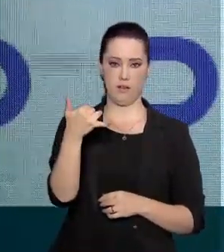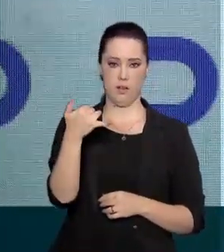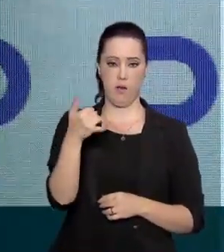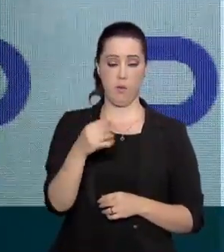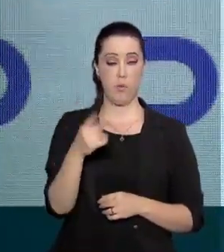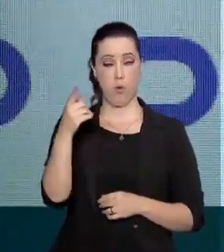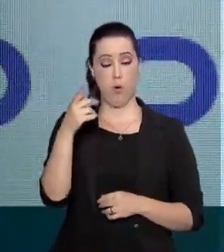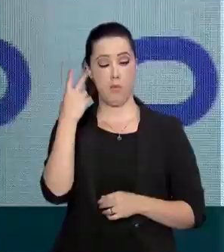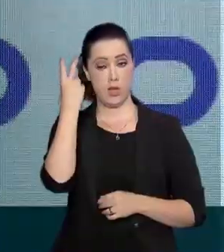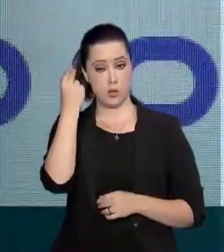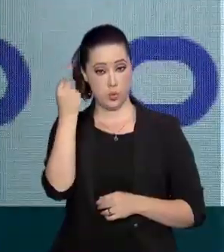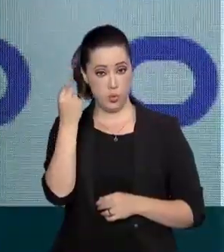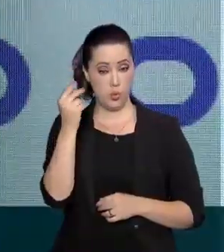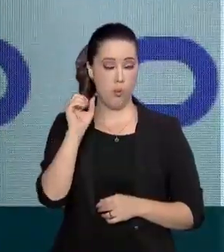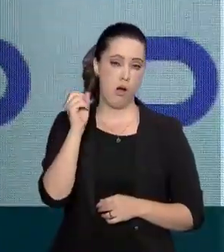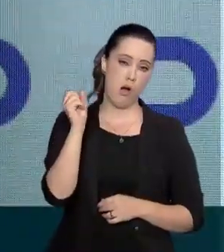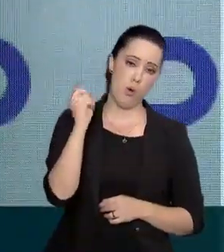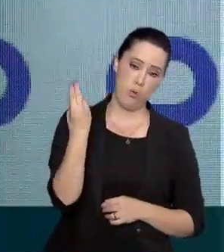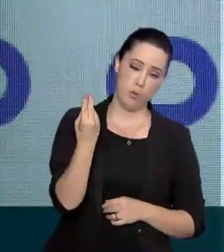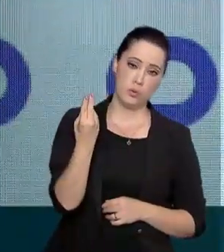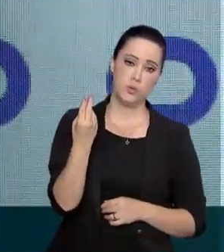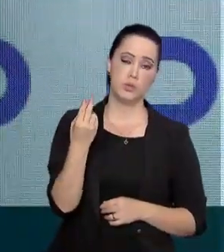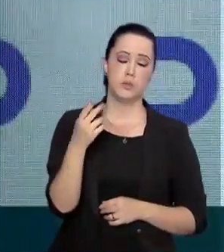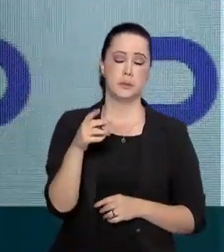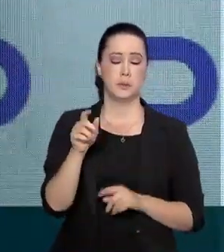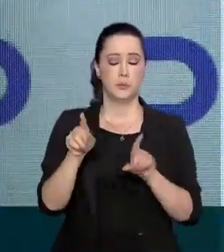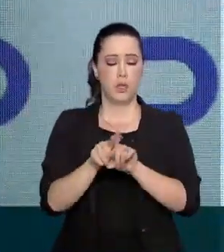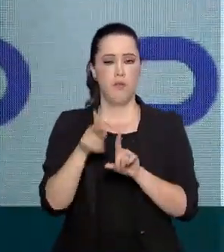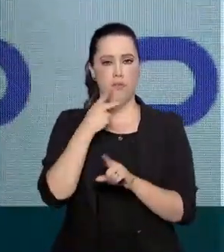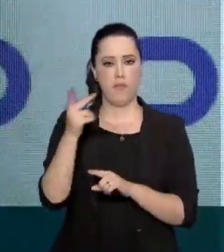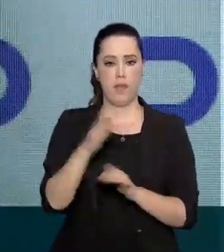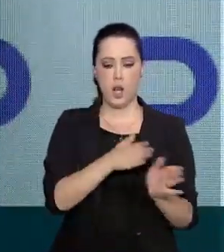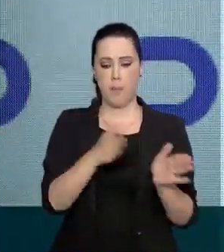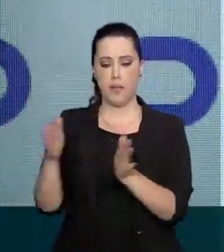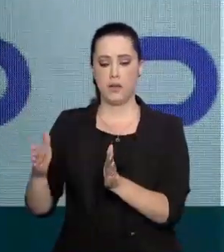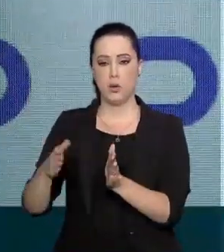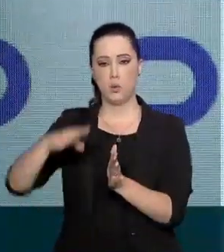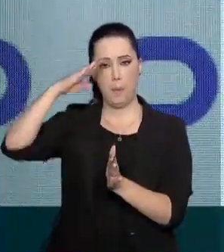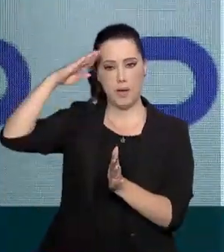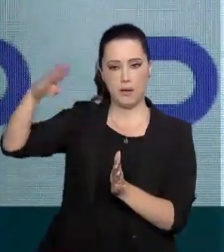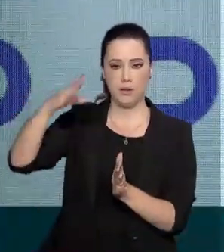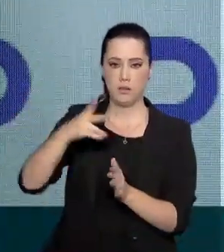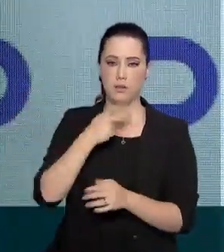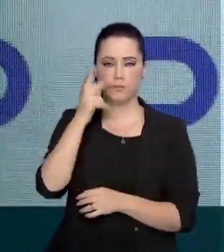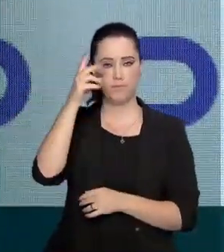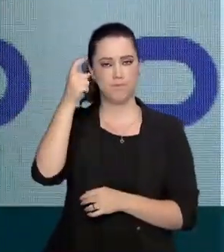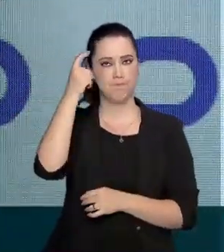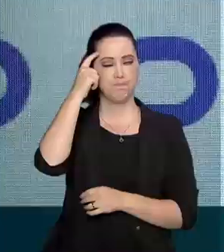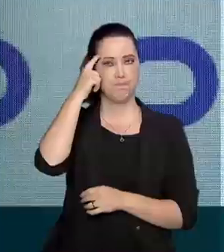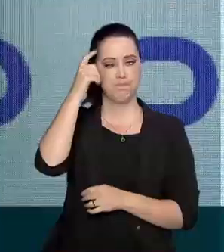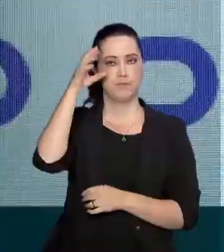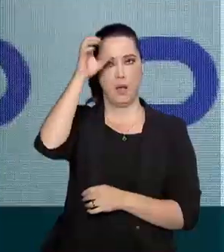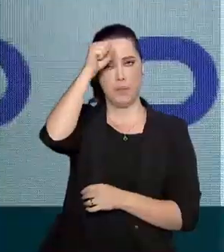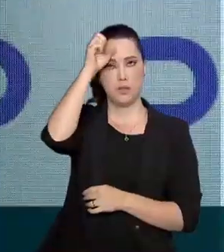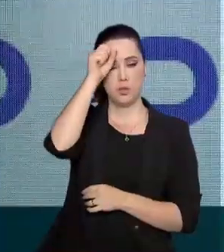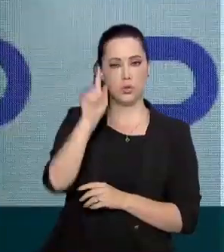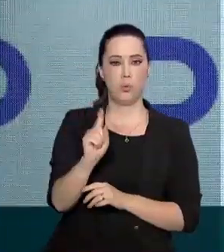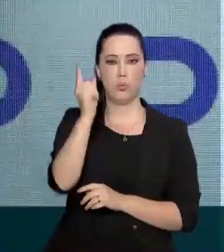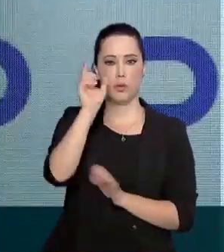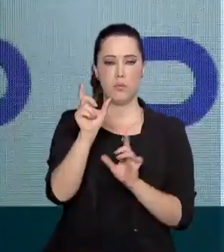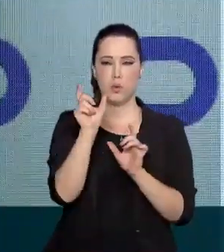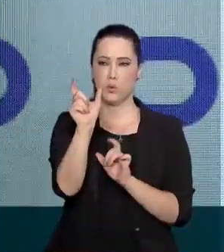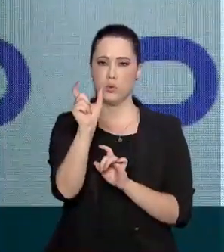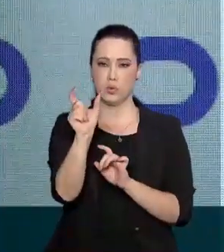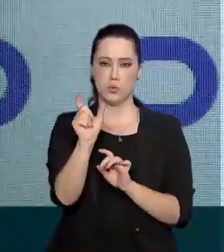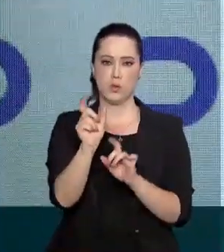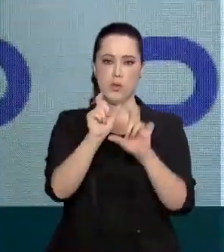Quando falaram em ditadura militar, eu havia decorado o primeiro parágrafo da matéria